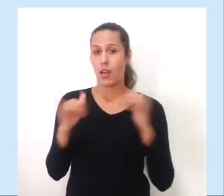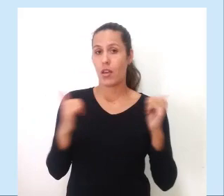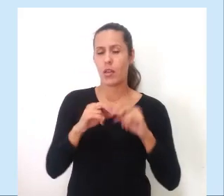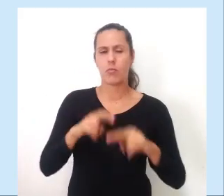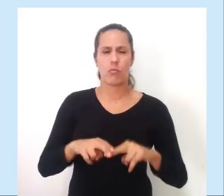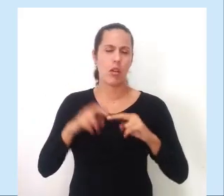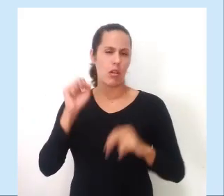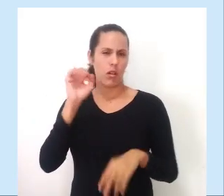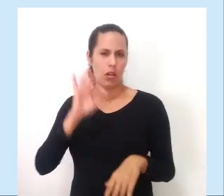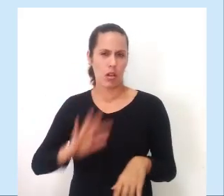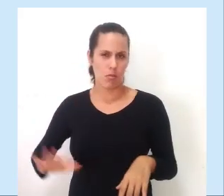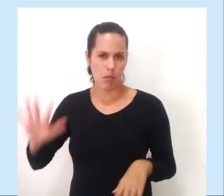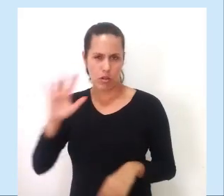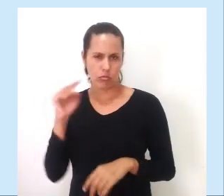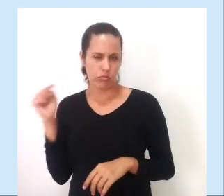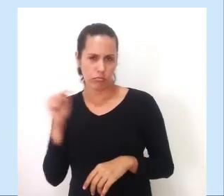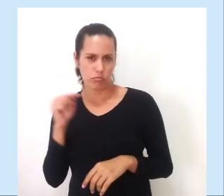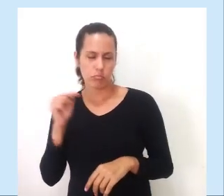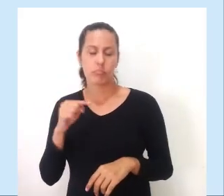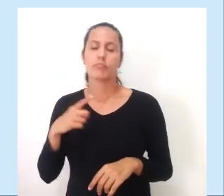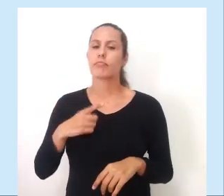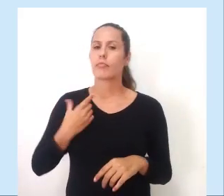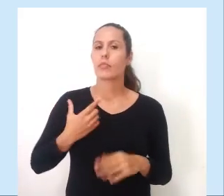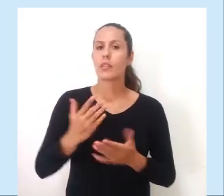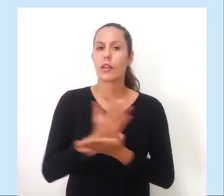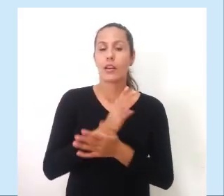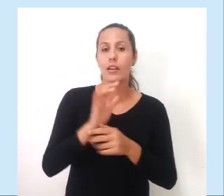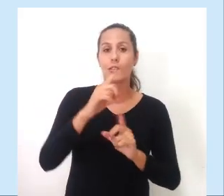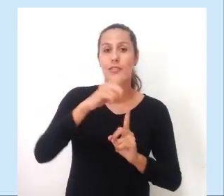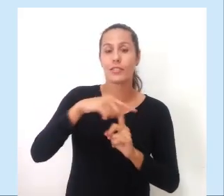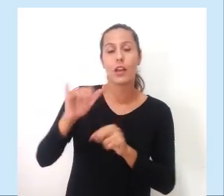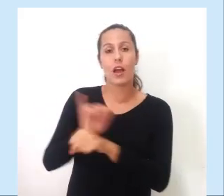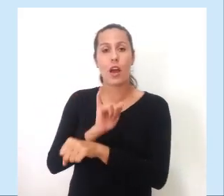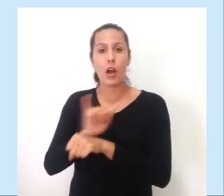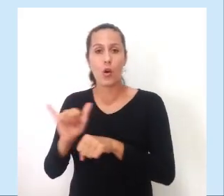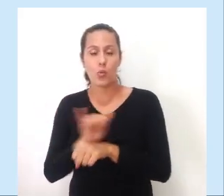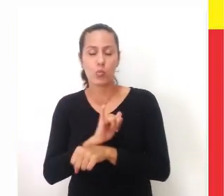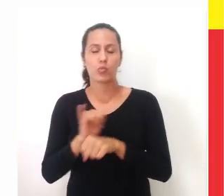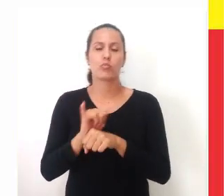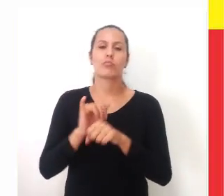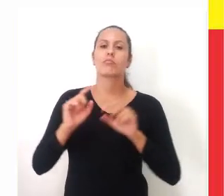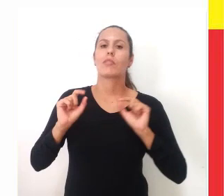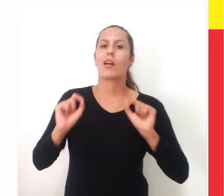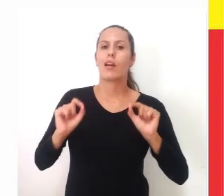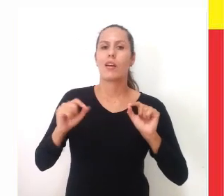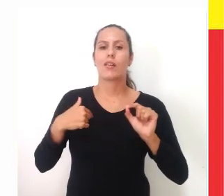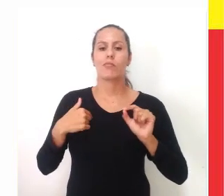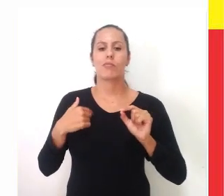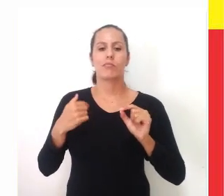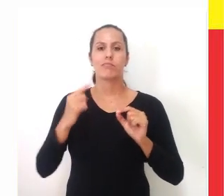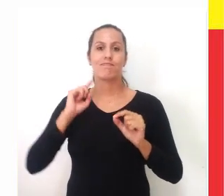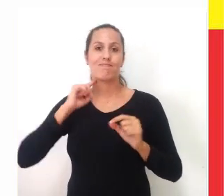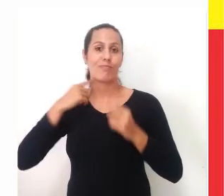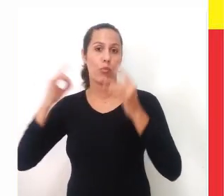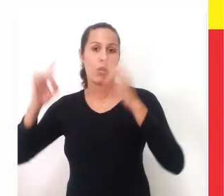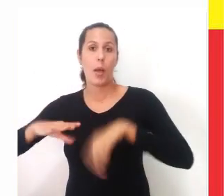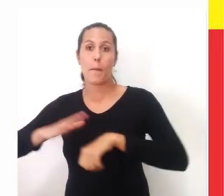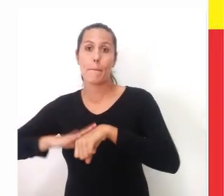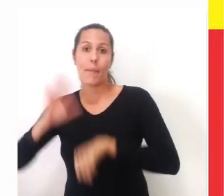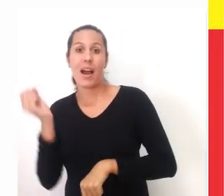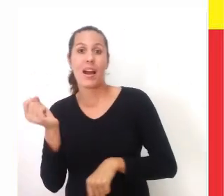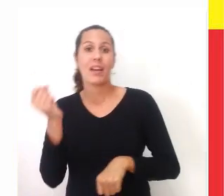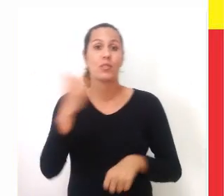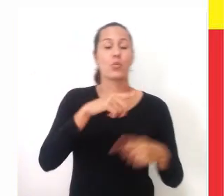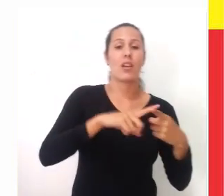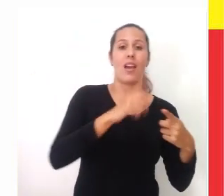atenção. Essa energia, conforme a imagem, ok? Ela tem alguns tipos de